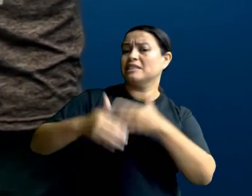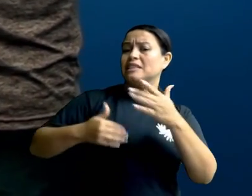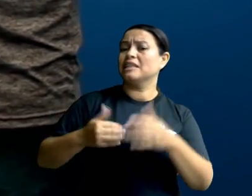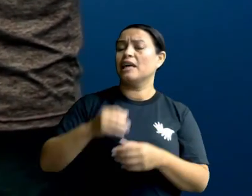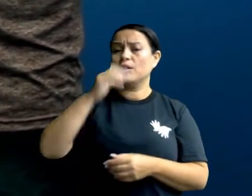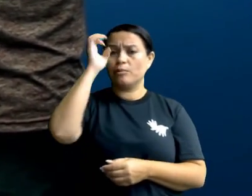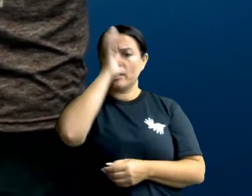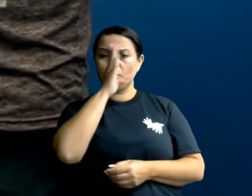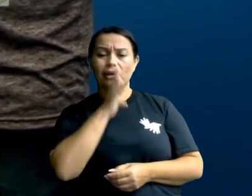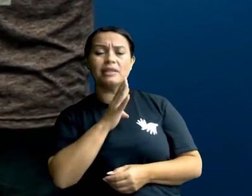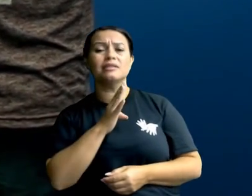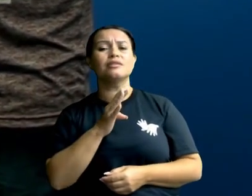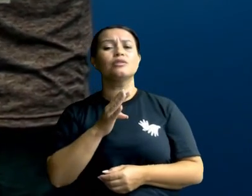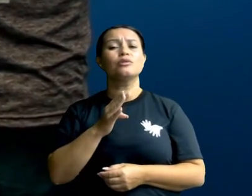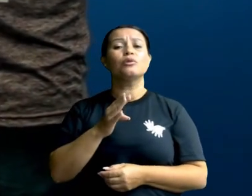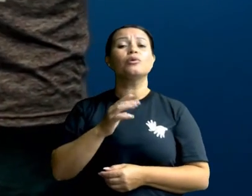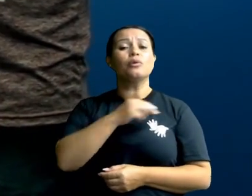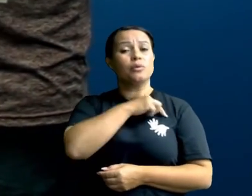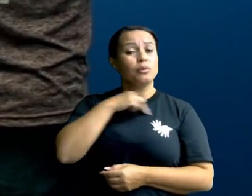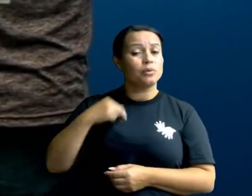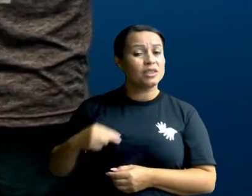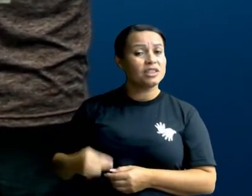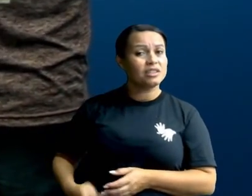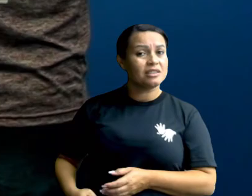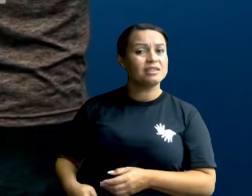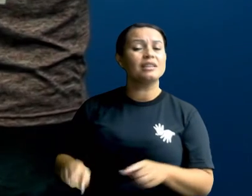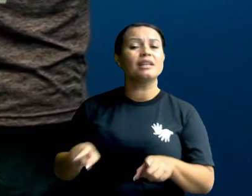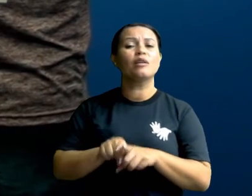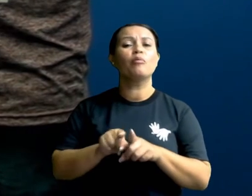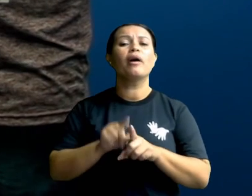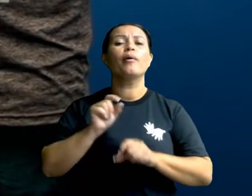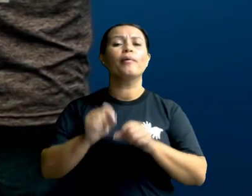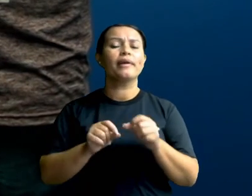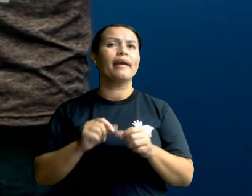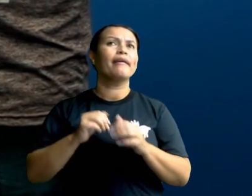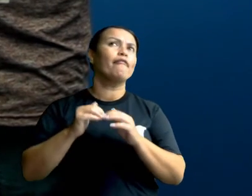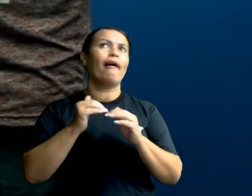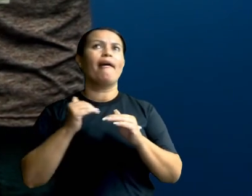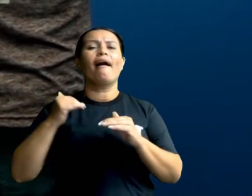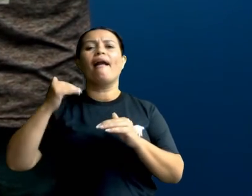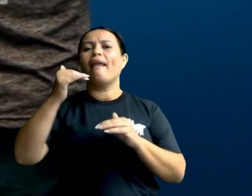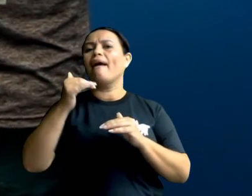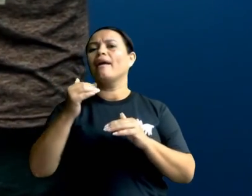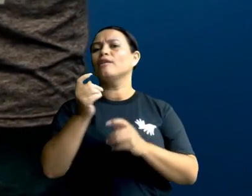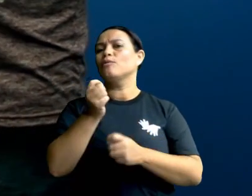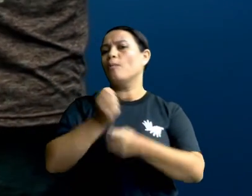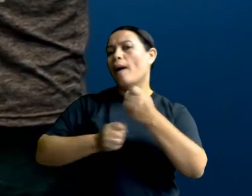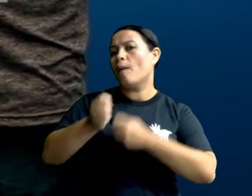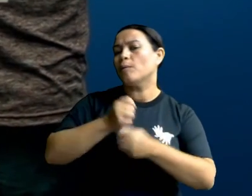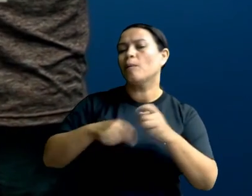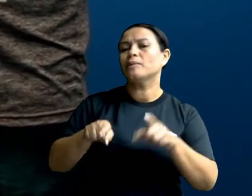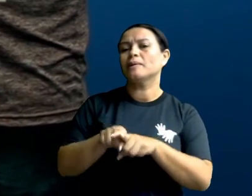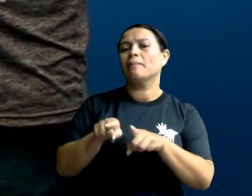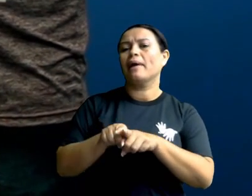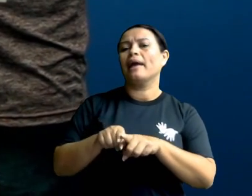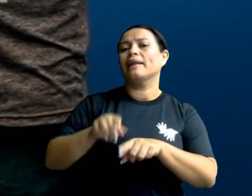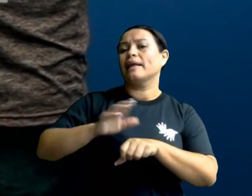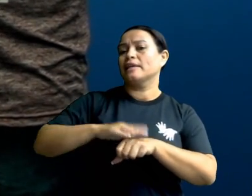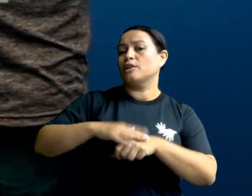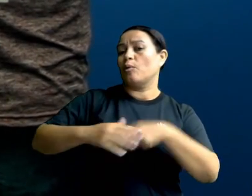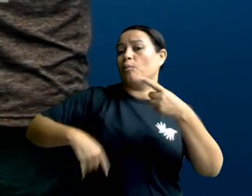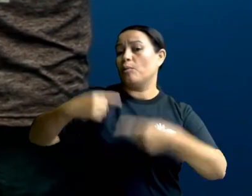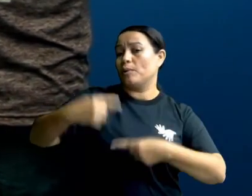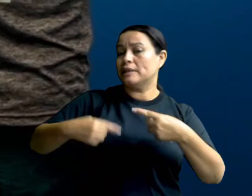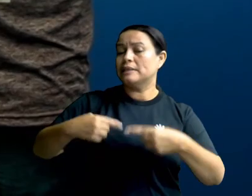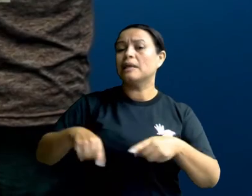criando entre Brasil e China, né, que vai além da questão econômica, da questão